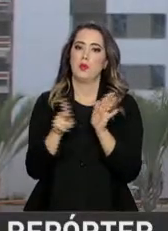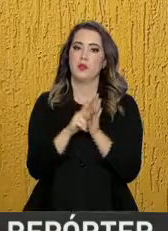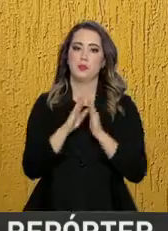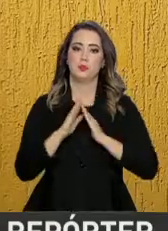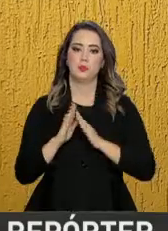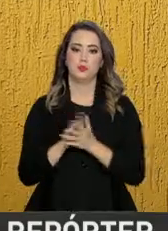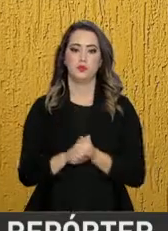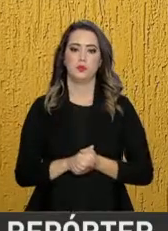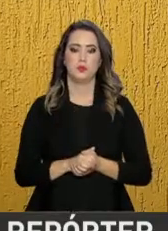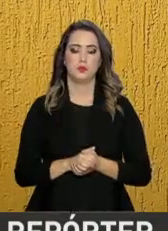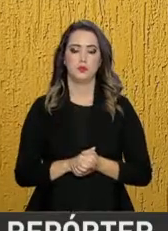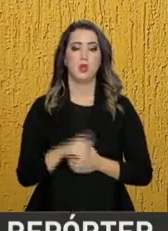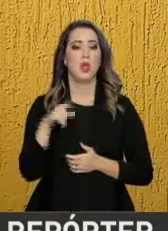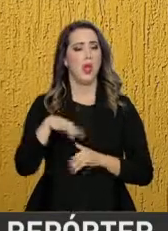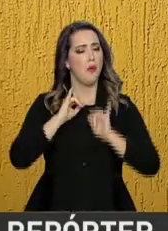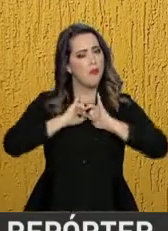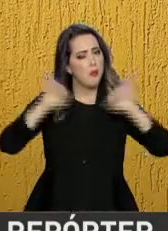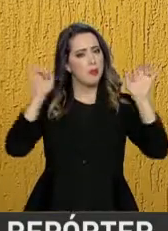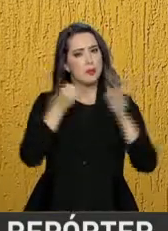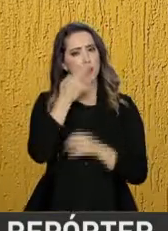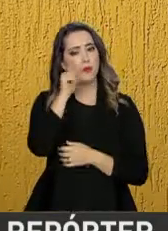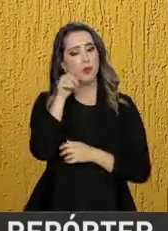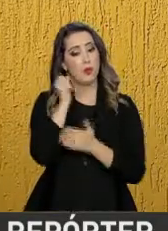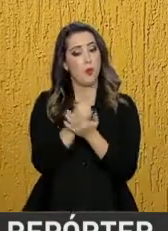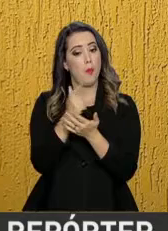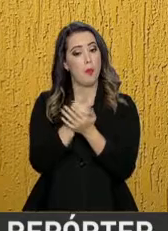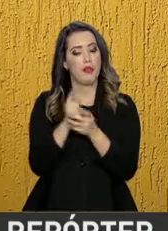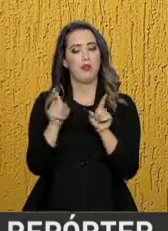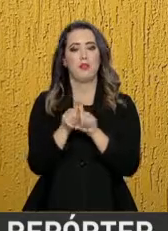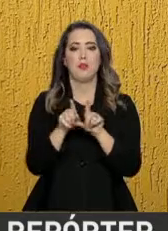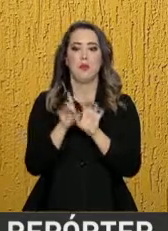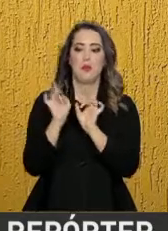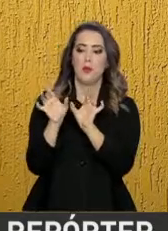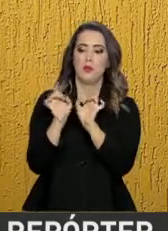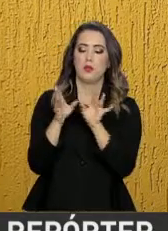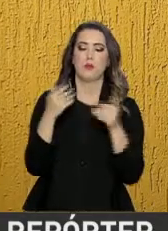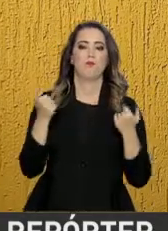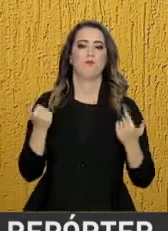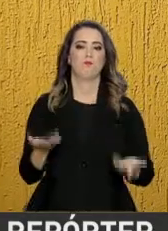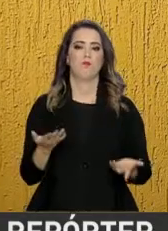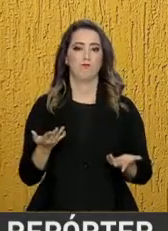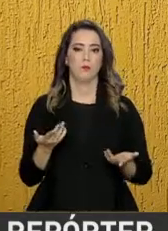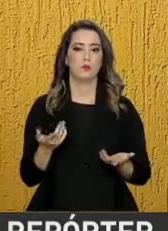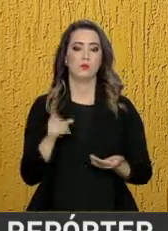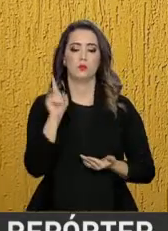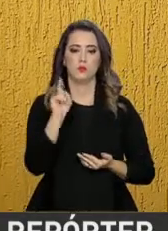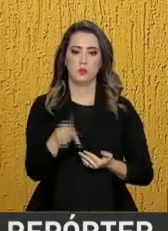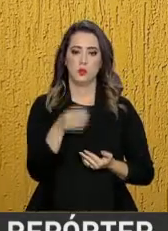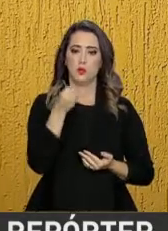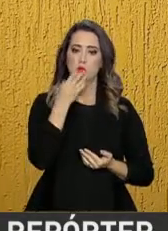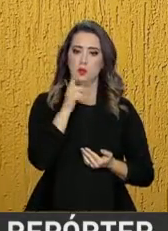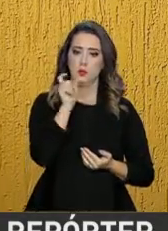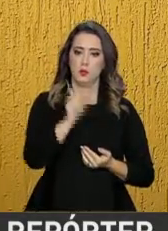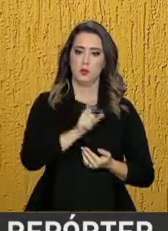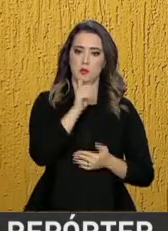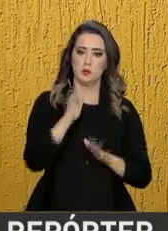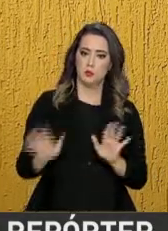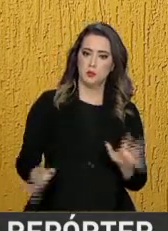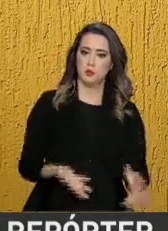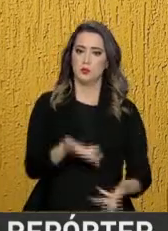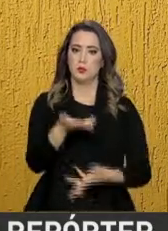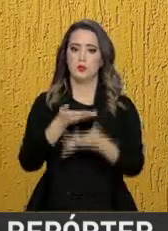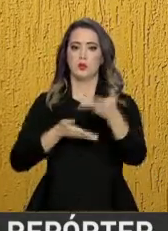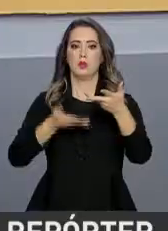é o bolo está boa para quem quer comprar como também para quem quer vender é vem favorecer o aquecimento do mercado